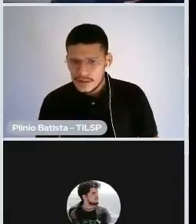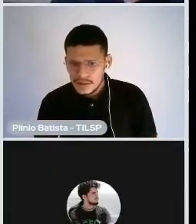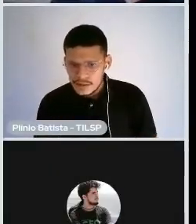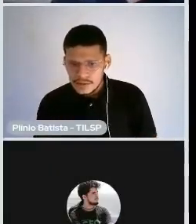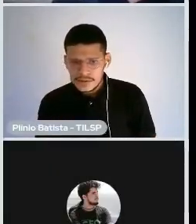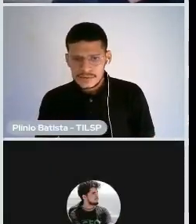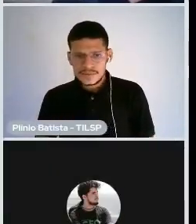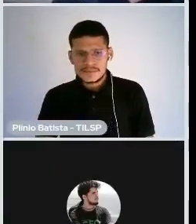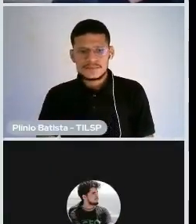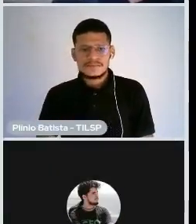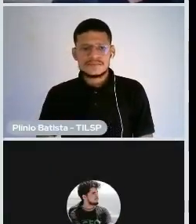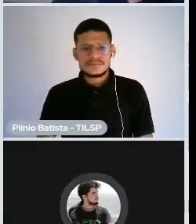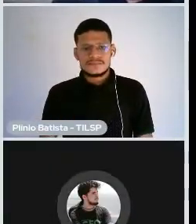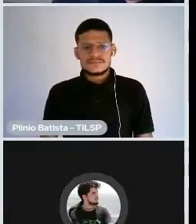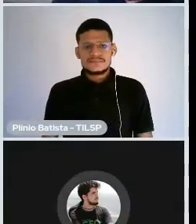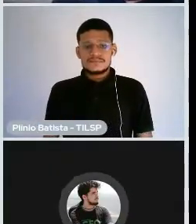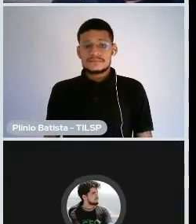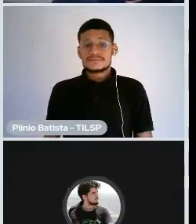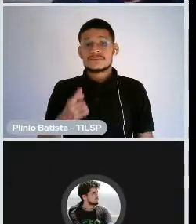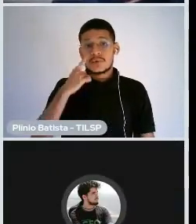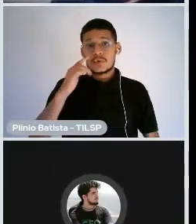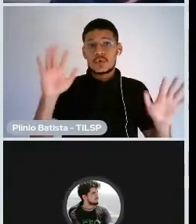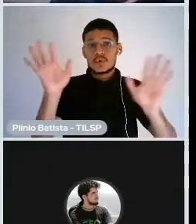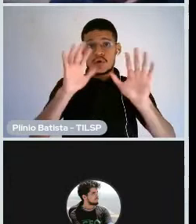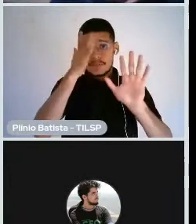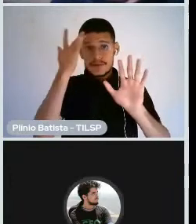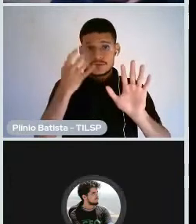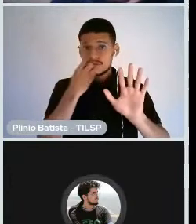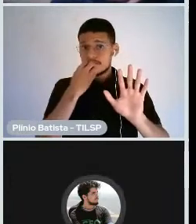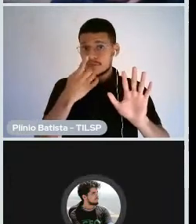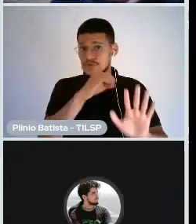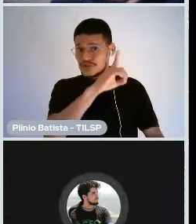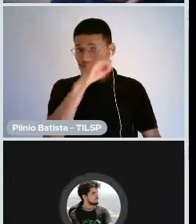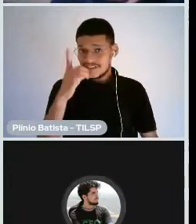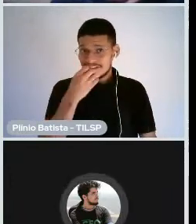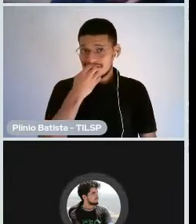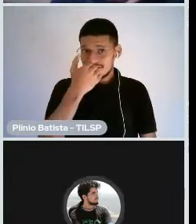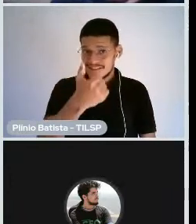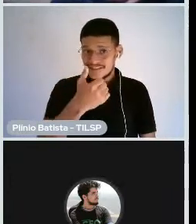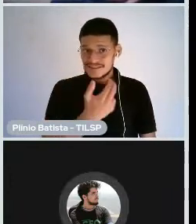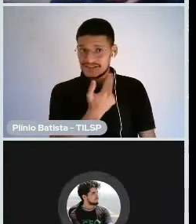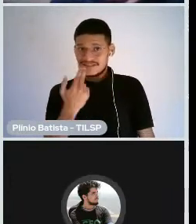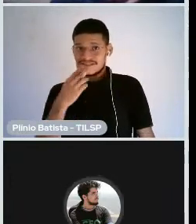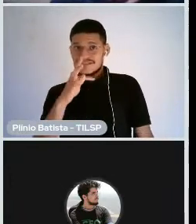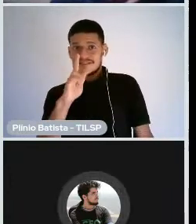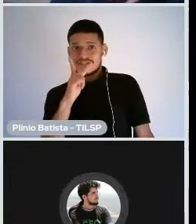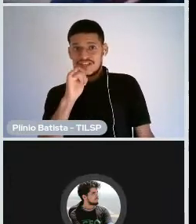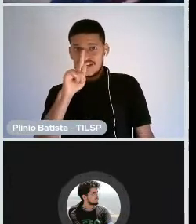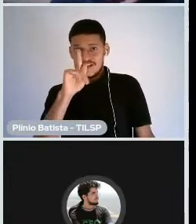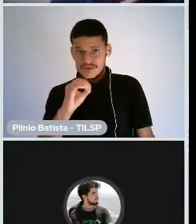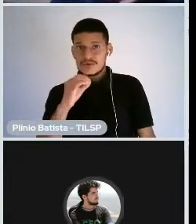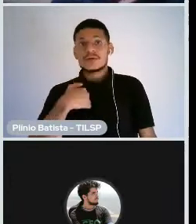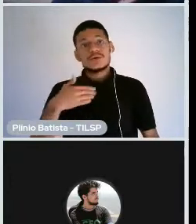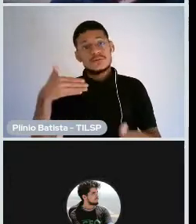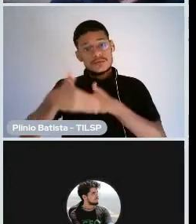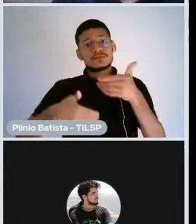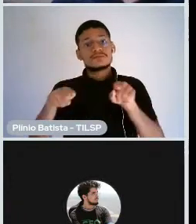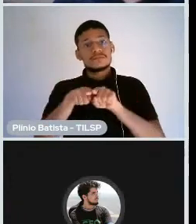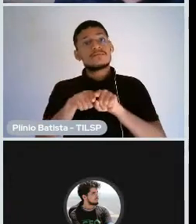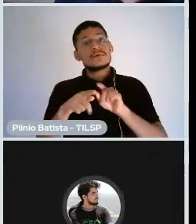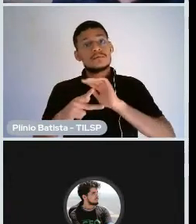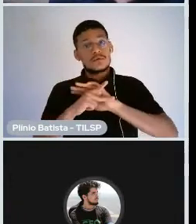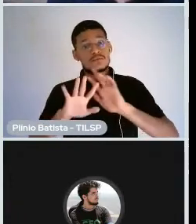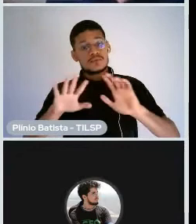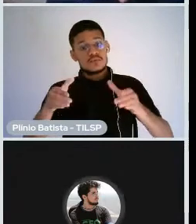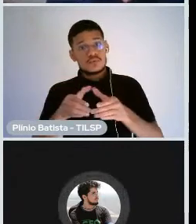comentário também. Oi, pessoal, então, bom dia. Meu nome é Tiago, faço parte também